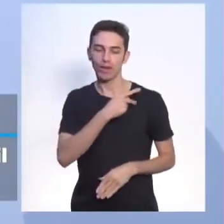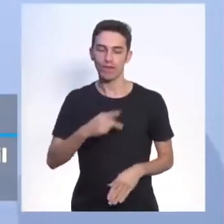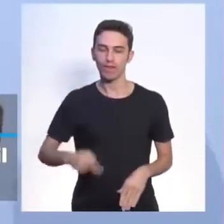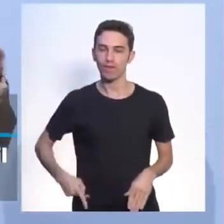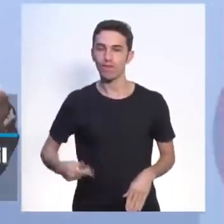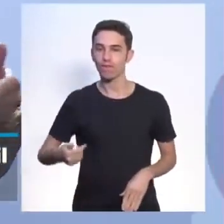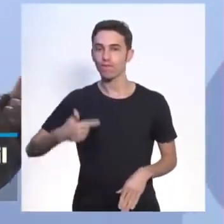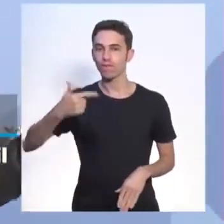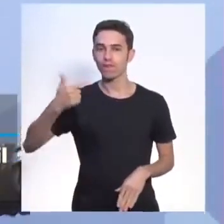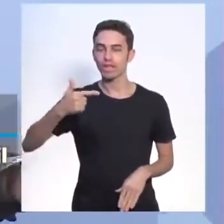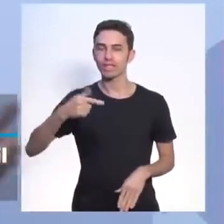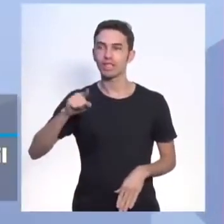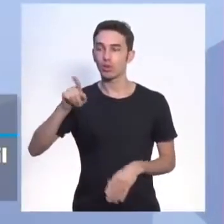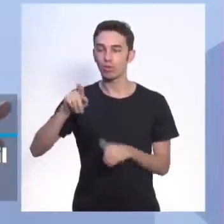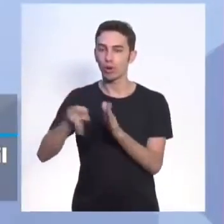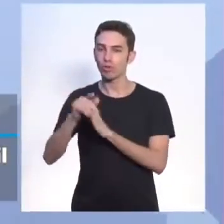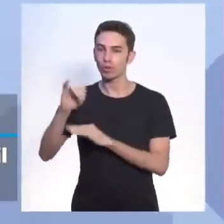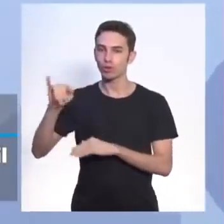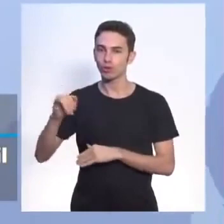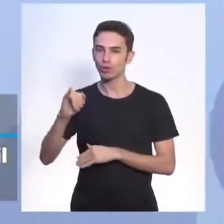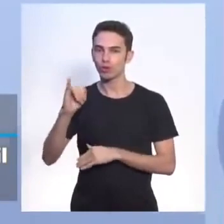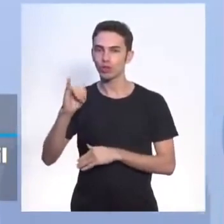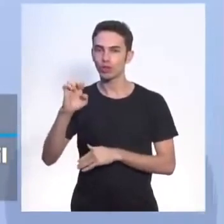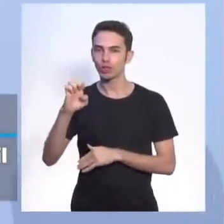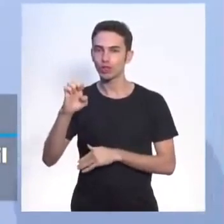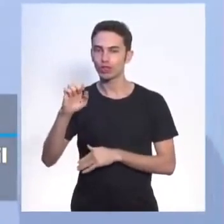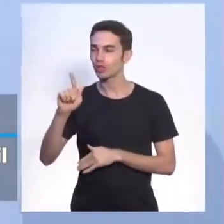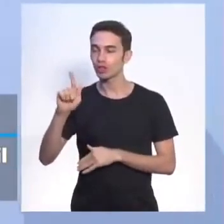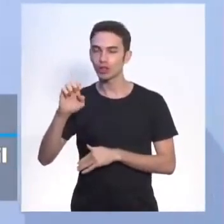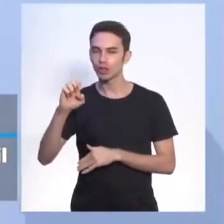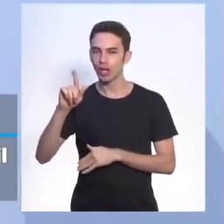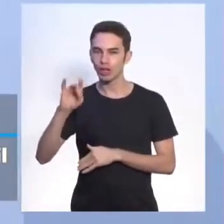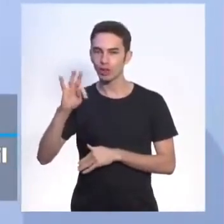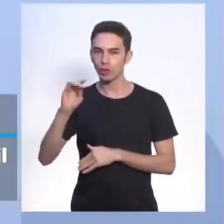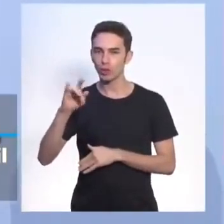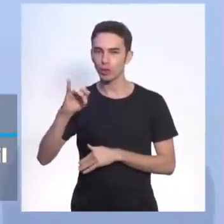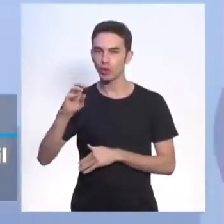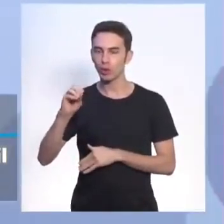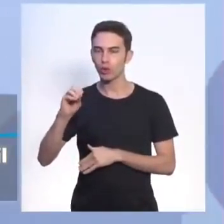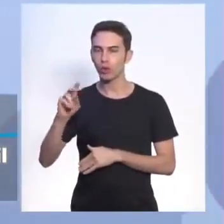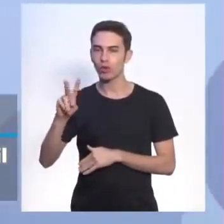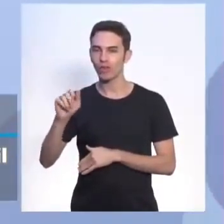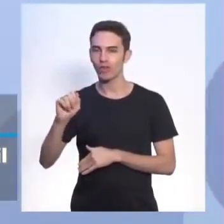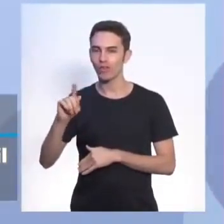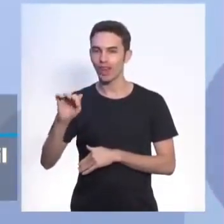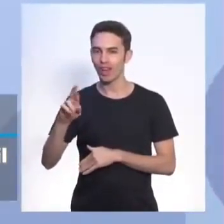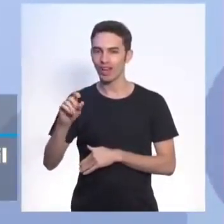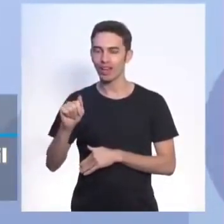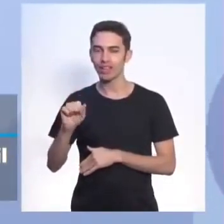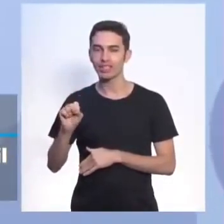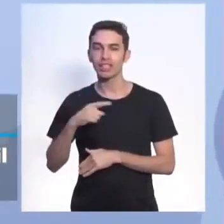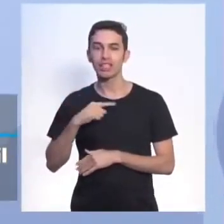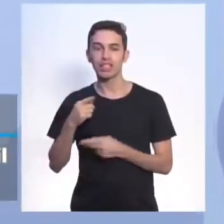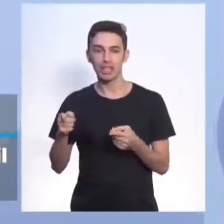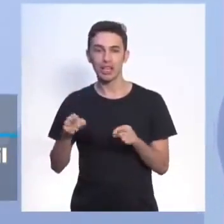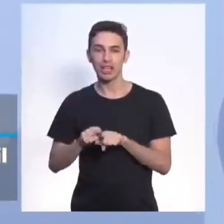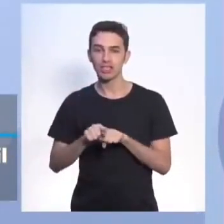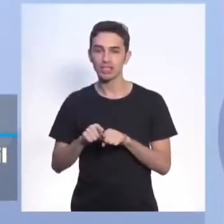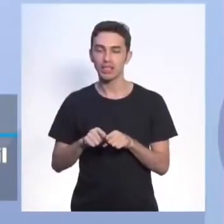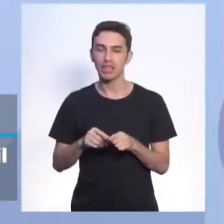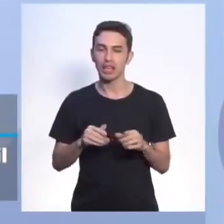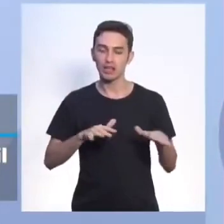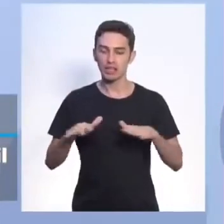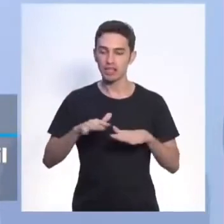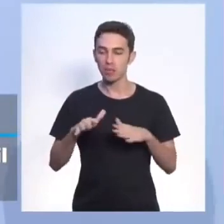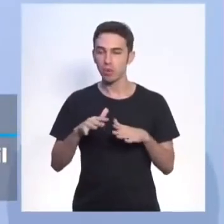vice-presidente do Getúlio Vargas, né, que vai entrar como candidato de presidente do Brasil, dentro aí dessa polêmica do